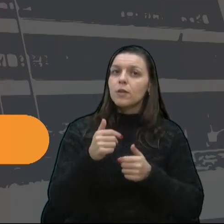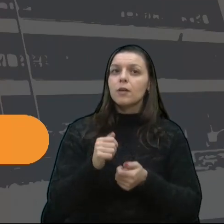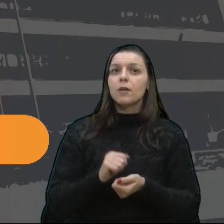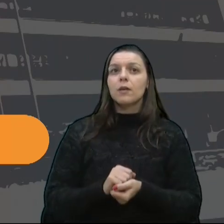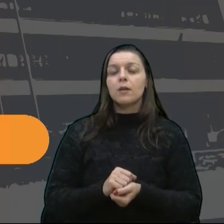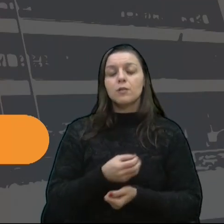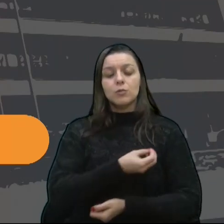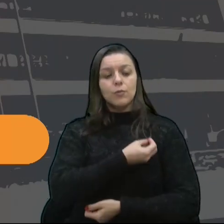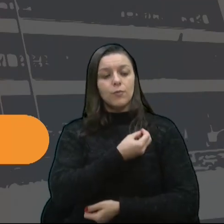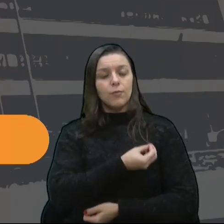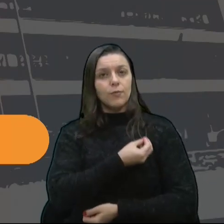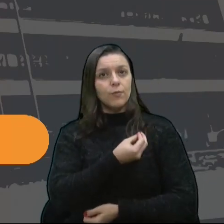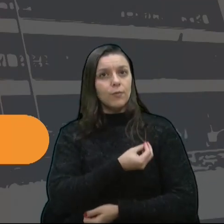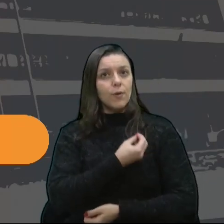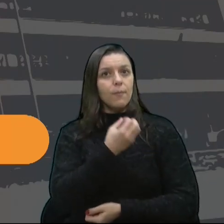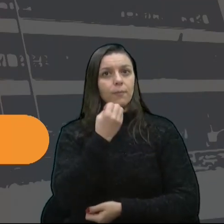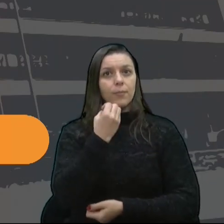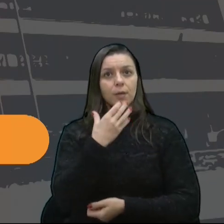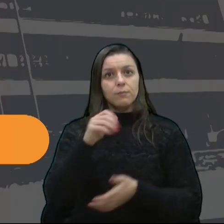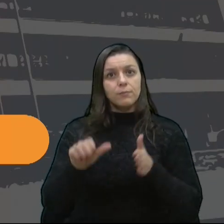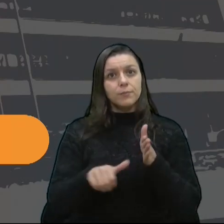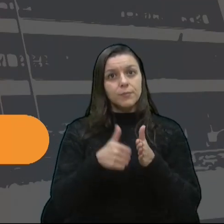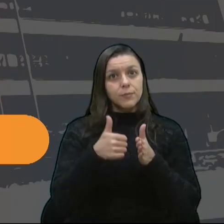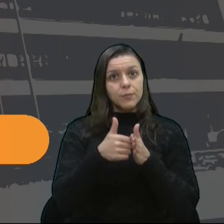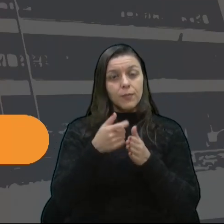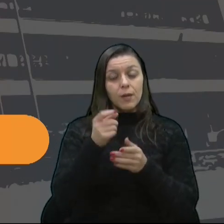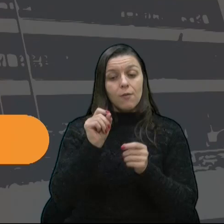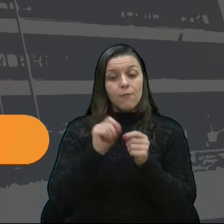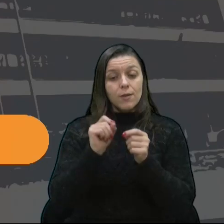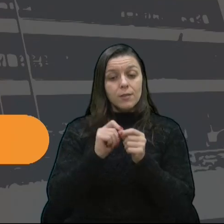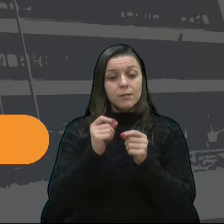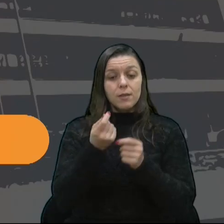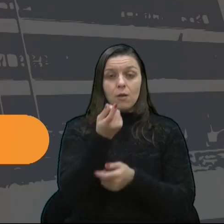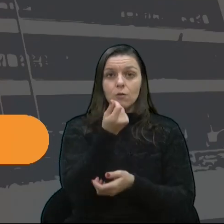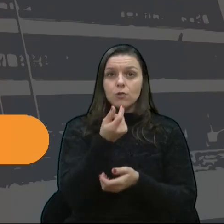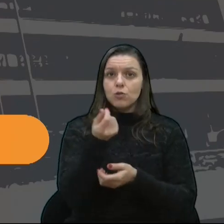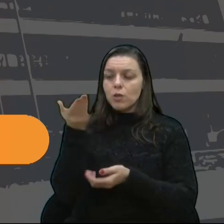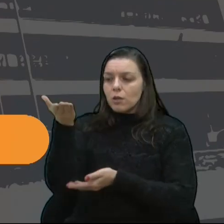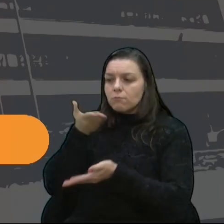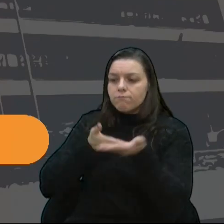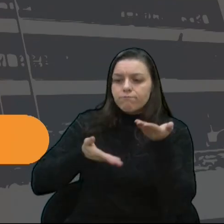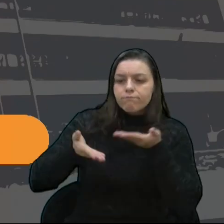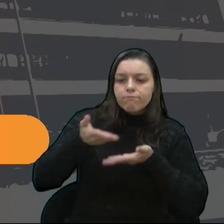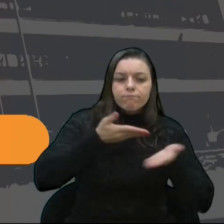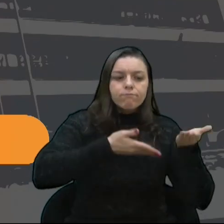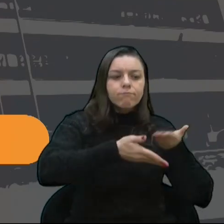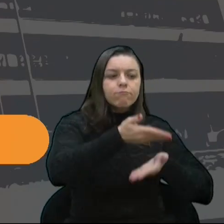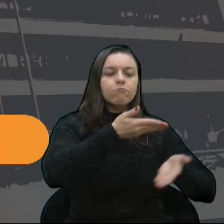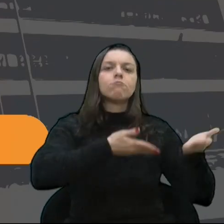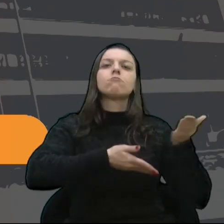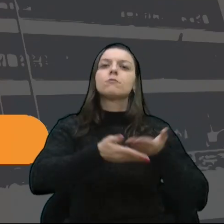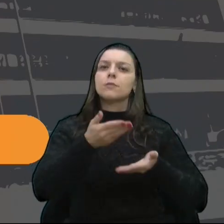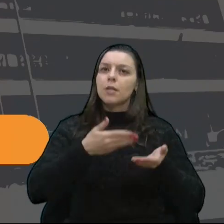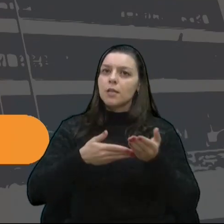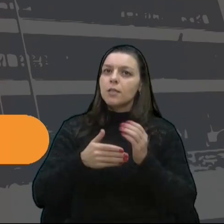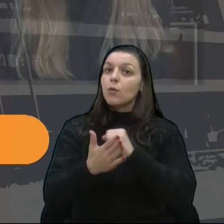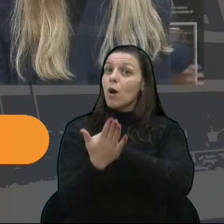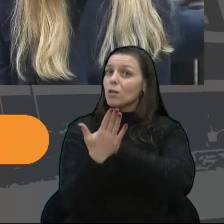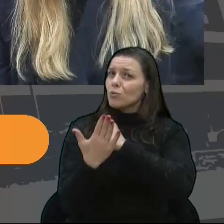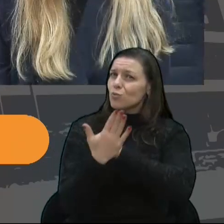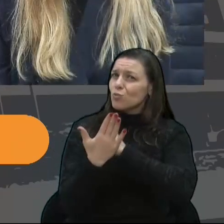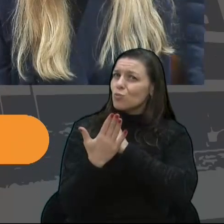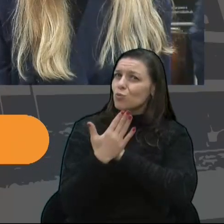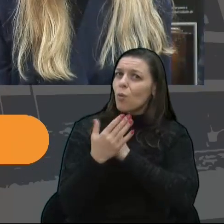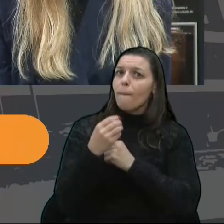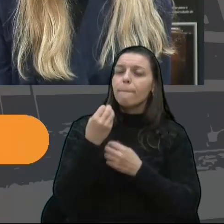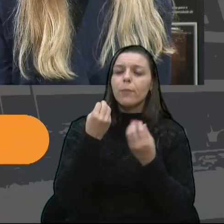também, a acabar fazendo esse dinheiro circular ali dentro. Então, acaba ajudando muita gente, e isso foi